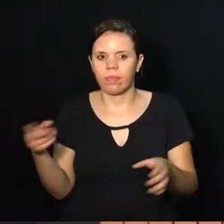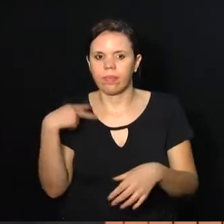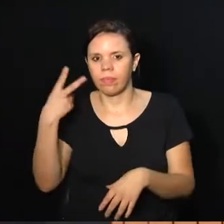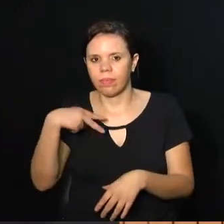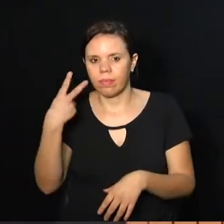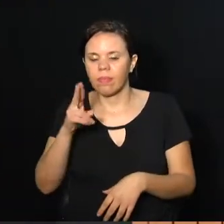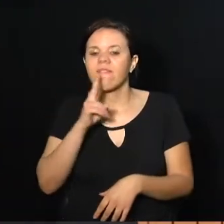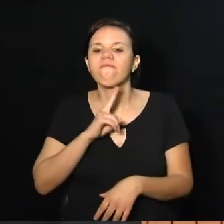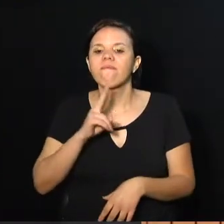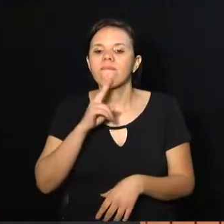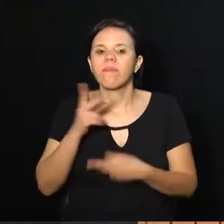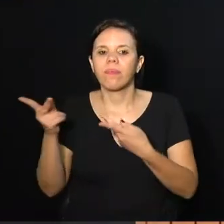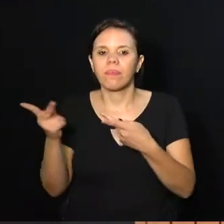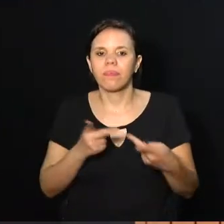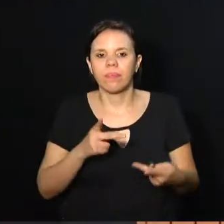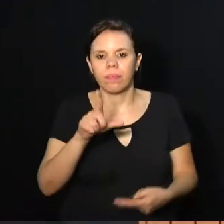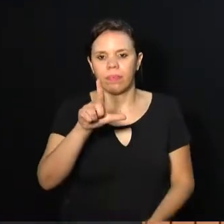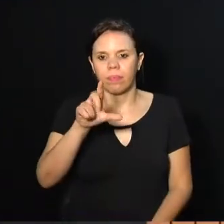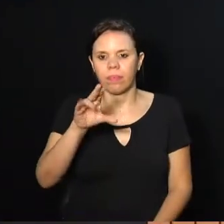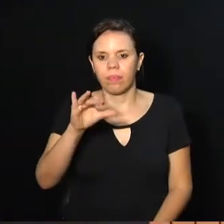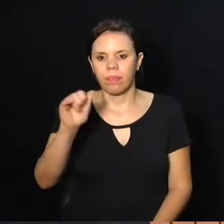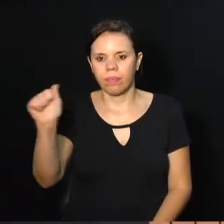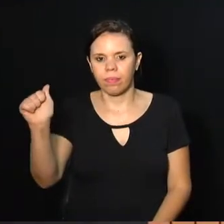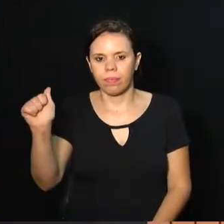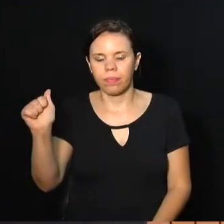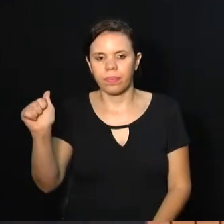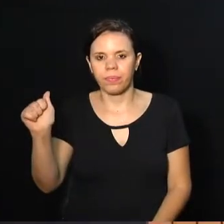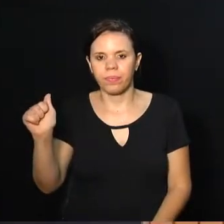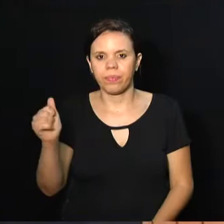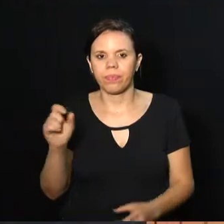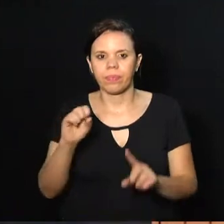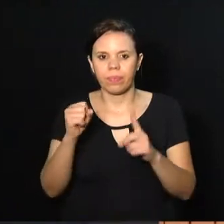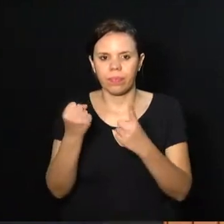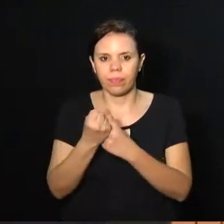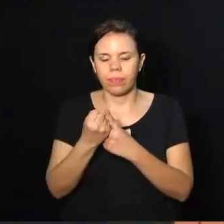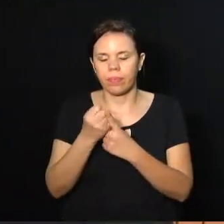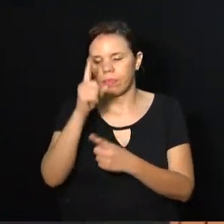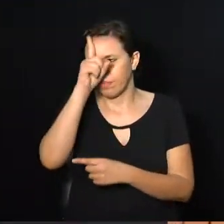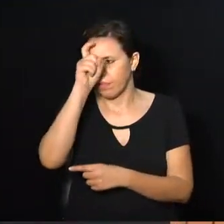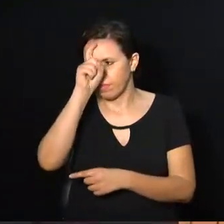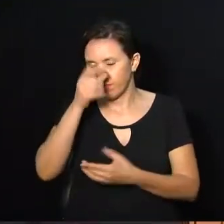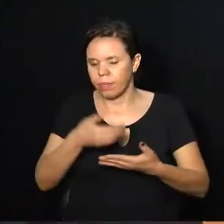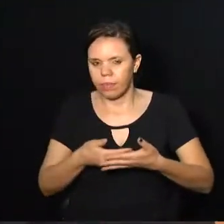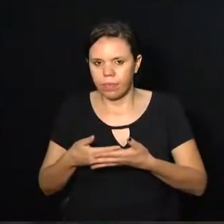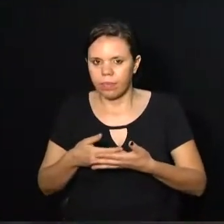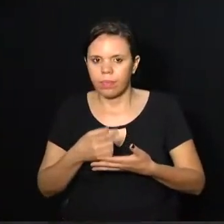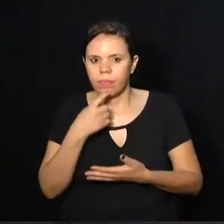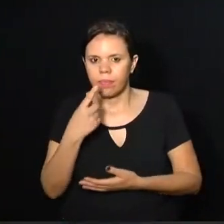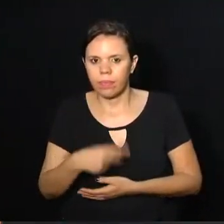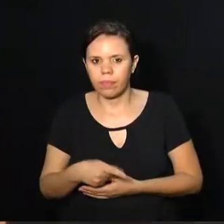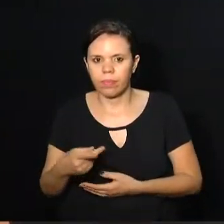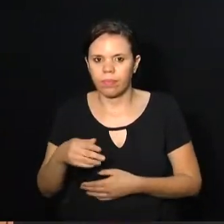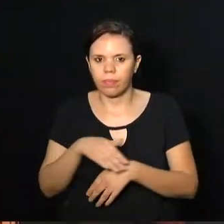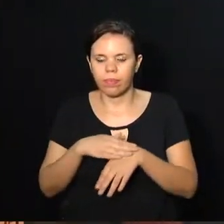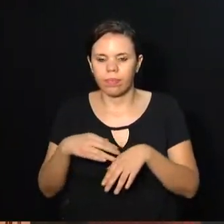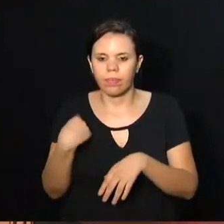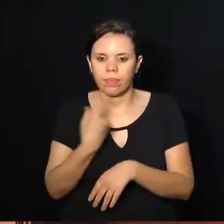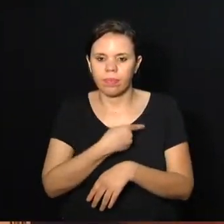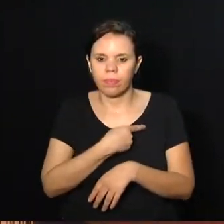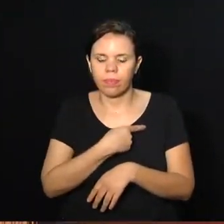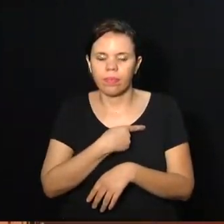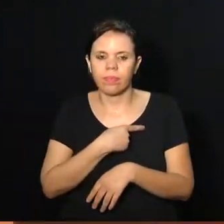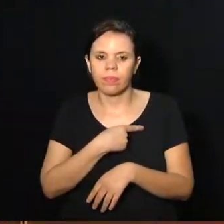e a convidada, a Luciana Moraes, que é assistente social da Maternidade de Campinas, vai falar conosco, porque